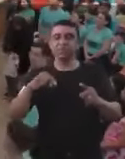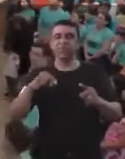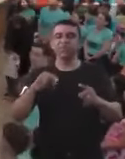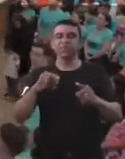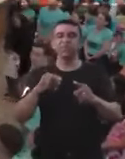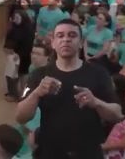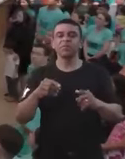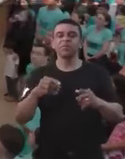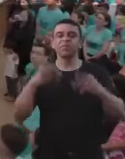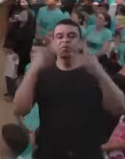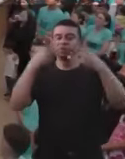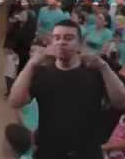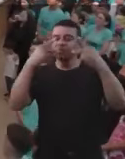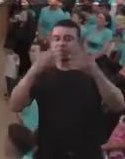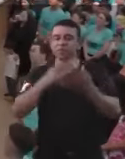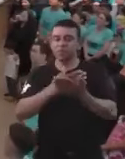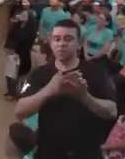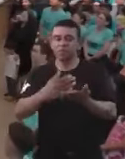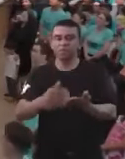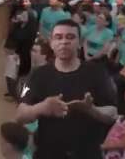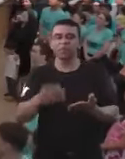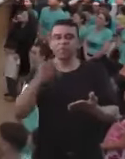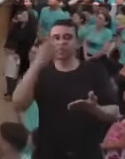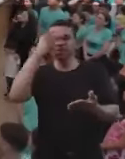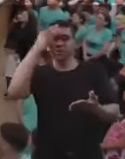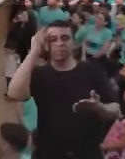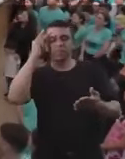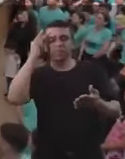indo atrás dos ofensores.